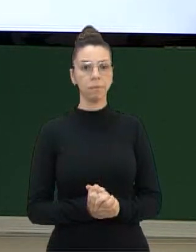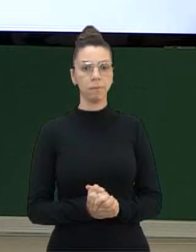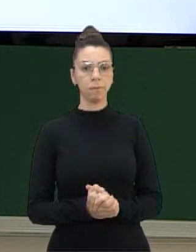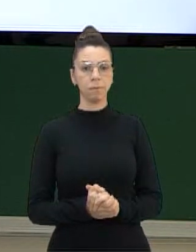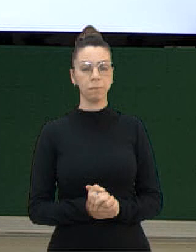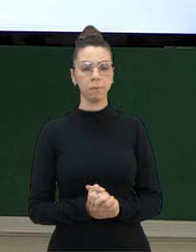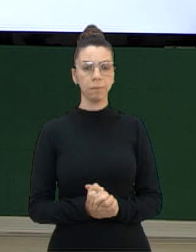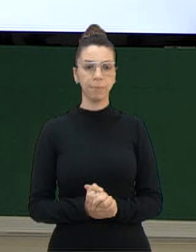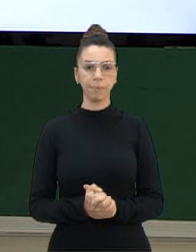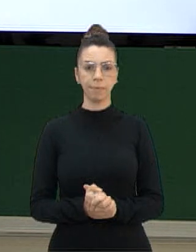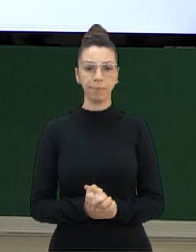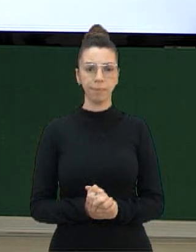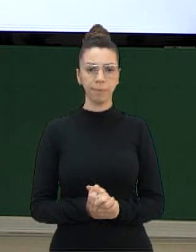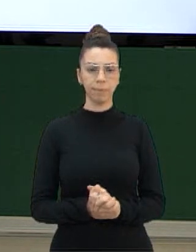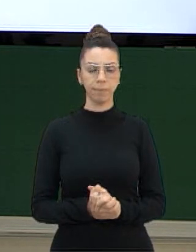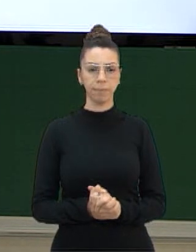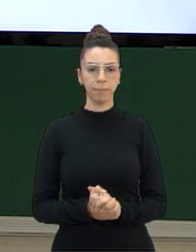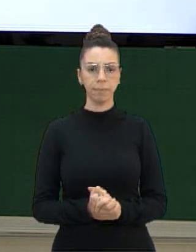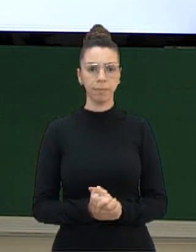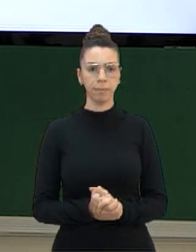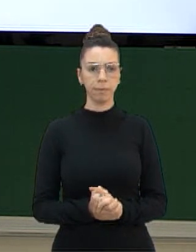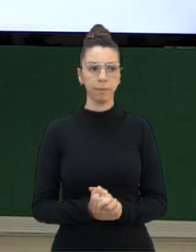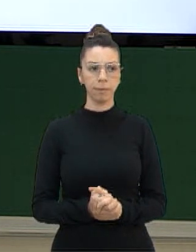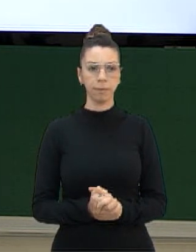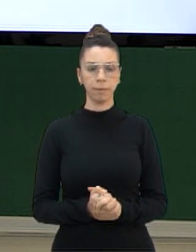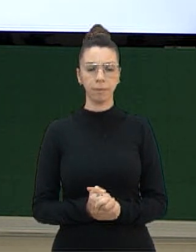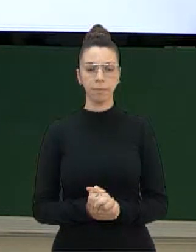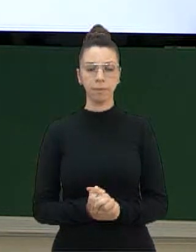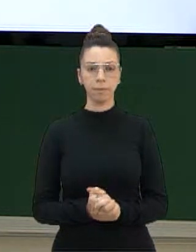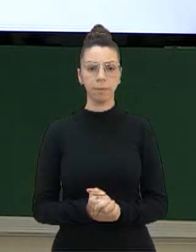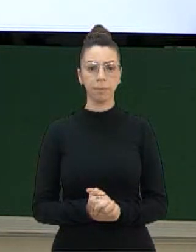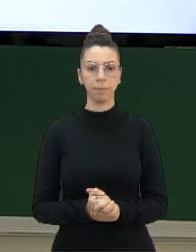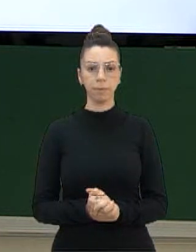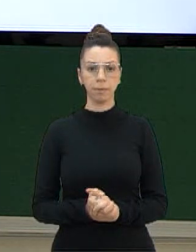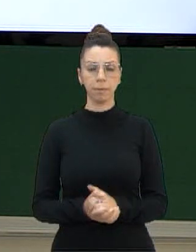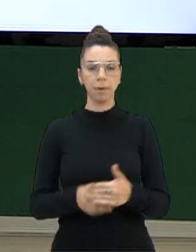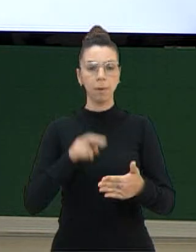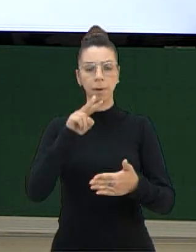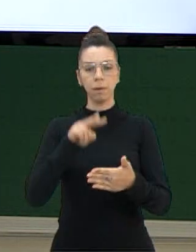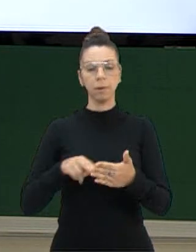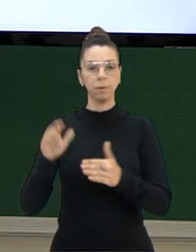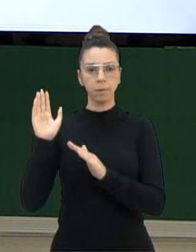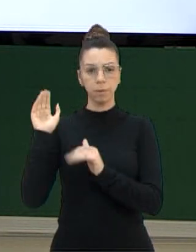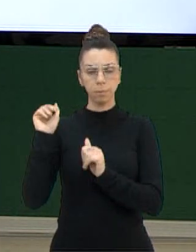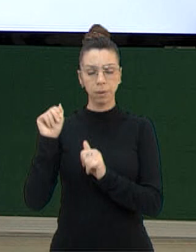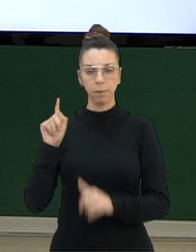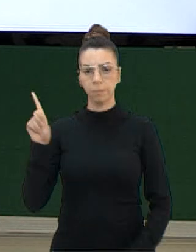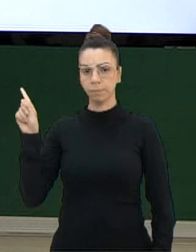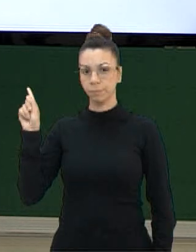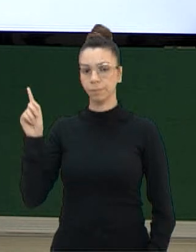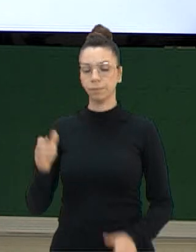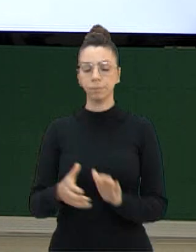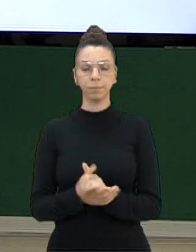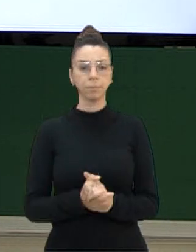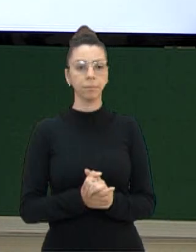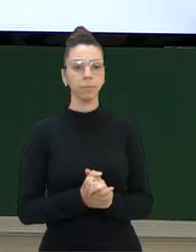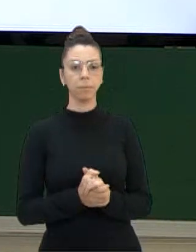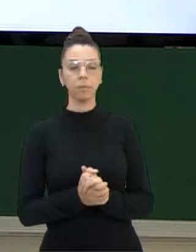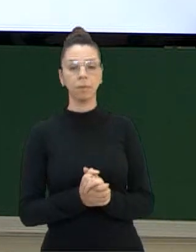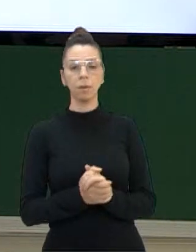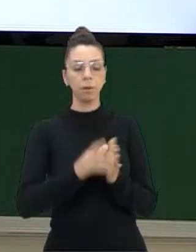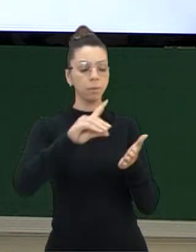eletrodomésticos e eletroeletrônicos, perfeito? E os acordais? A definição do dicionário sobre o que é uma